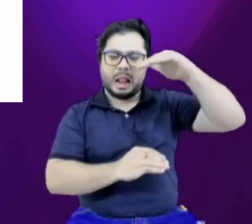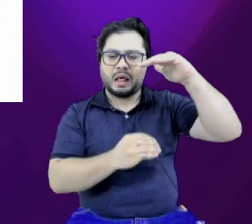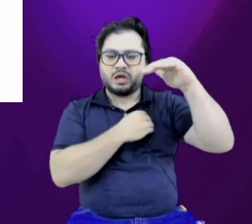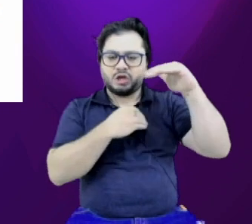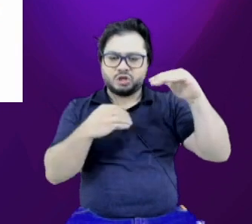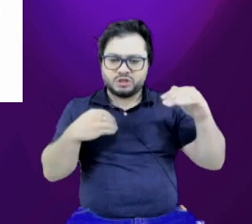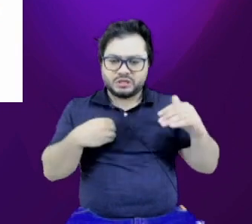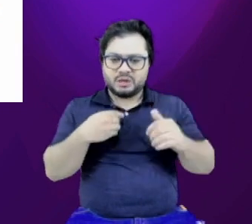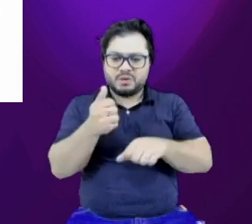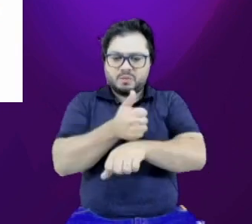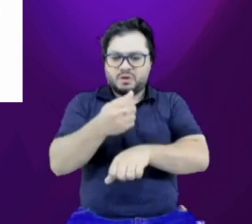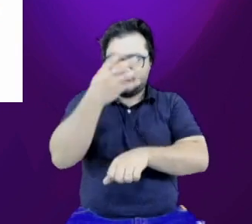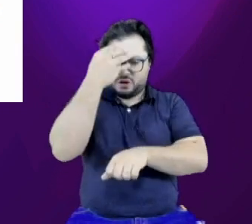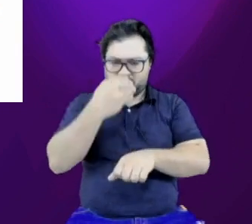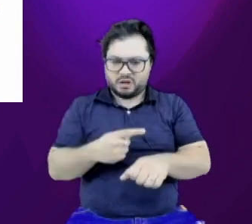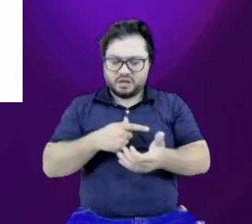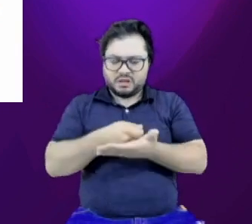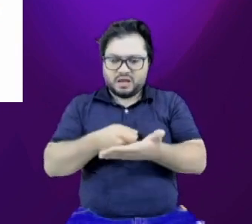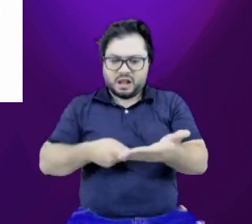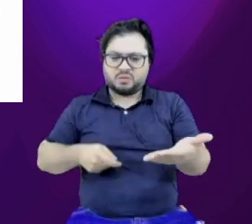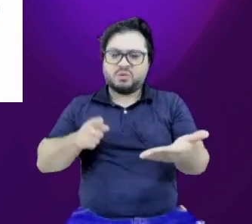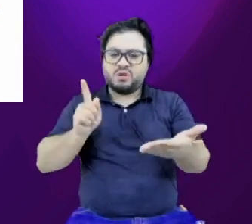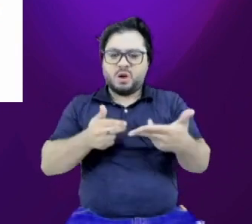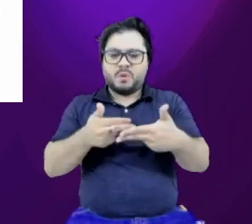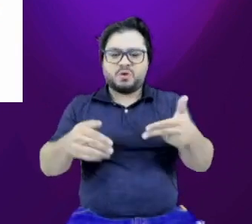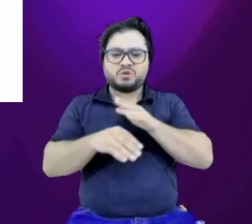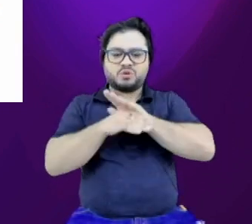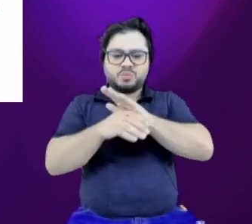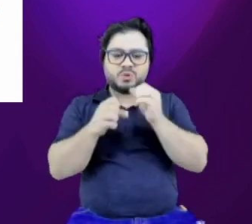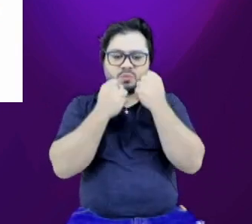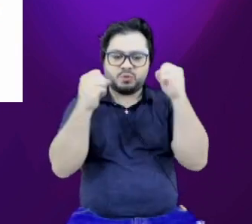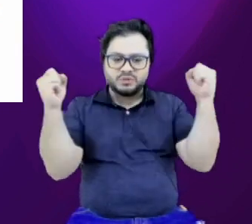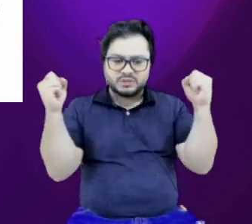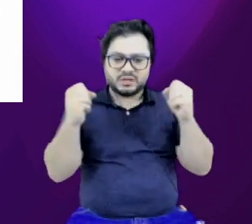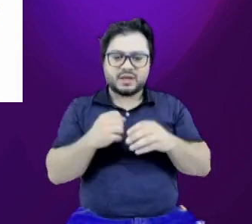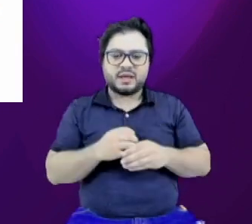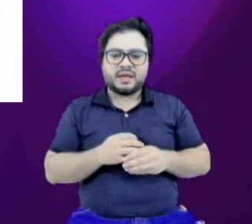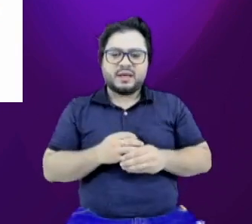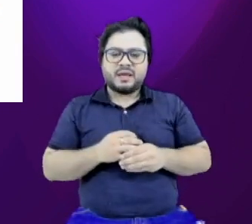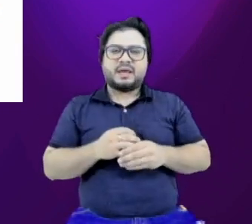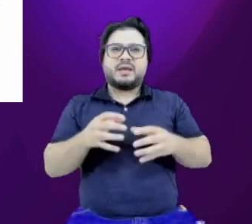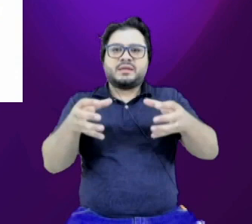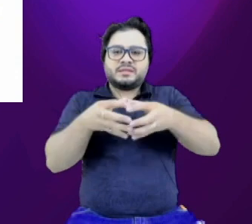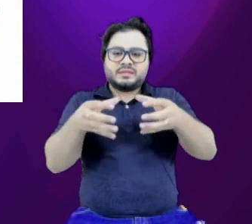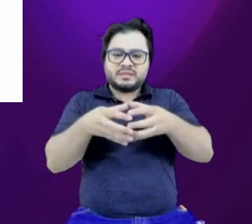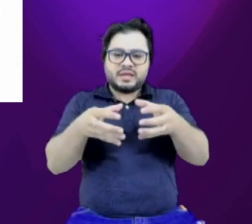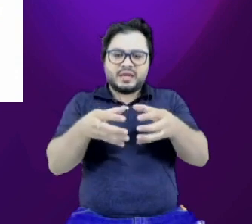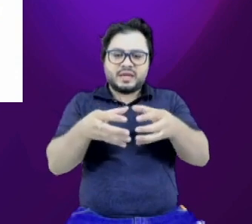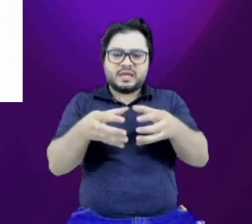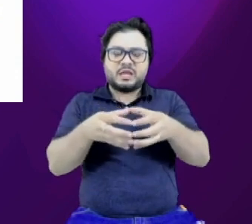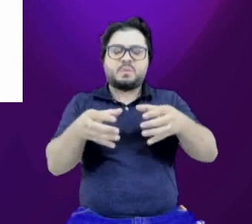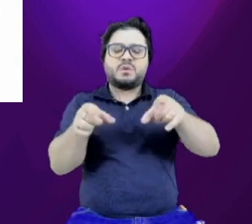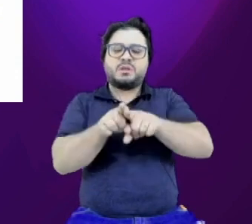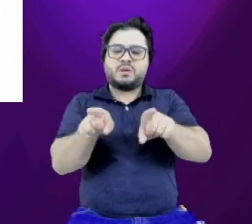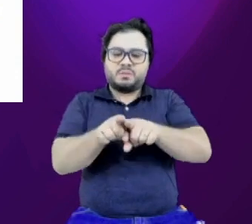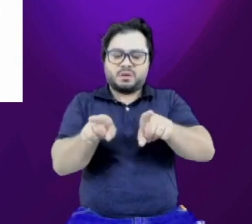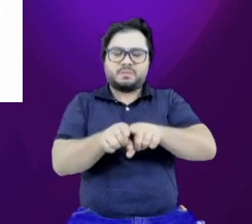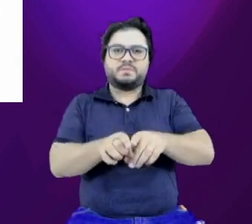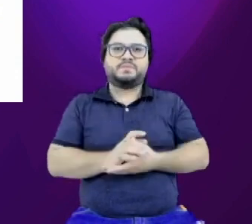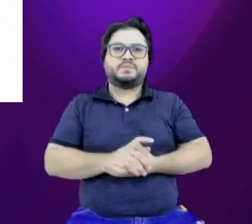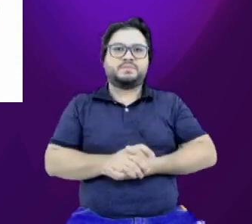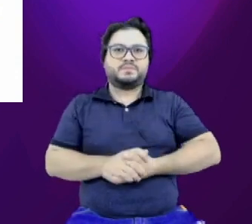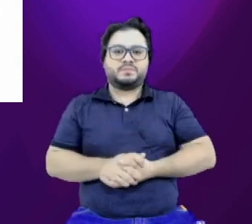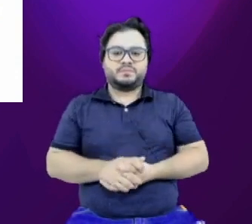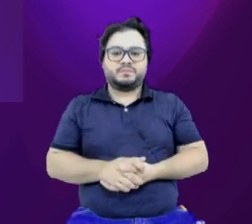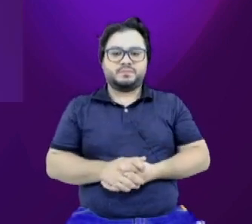o radiologista emitir laudo. Isso daí é um fator que contribui para o estresse da equipe e para o burnout.